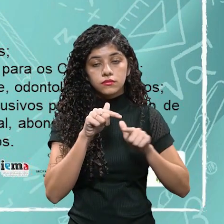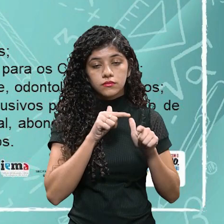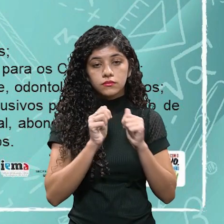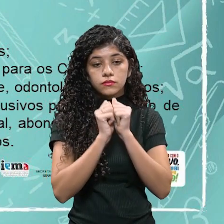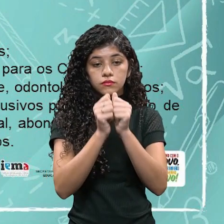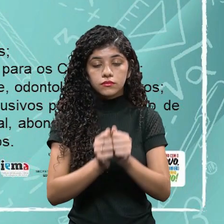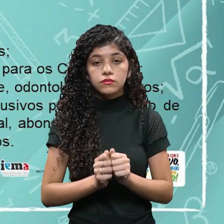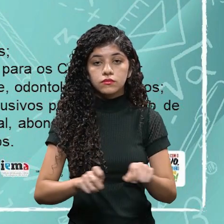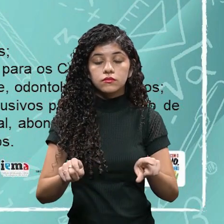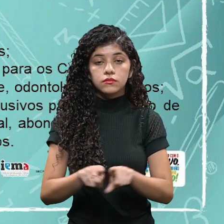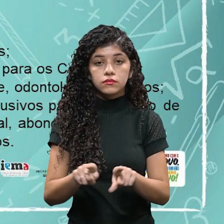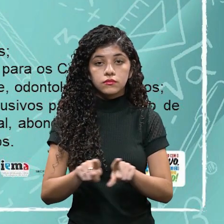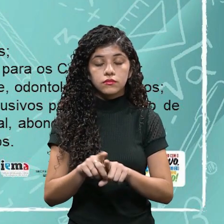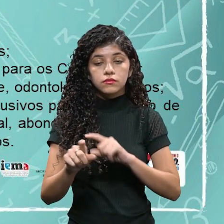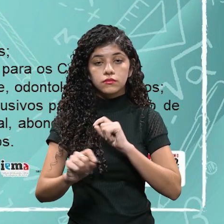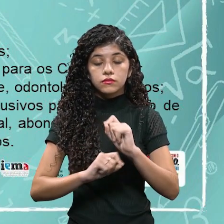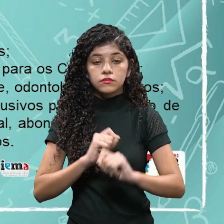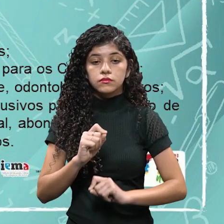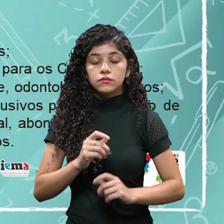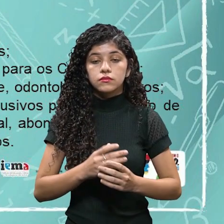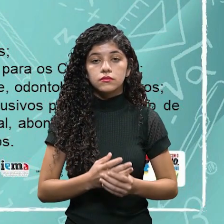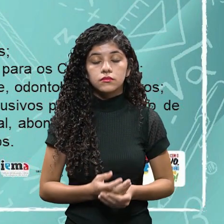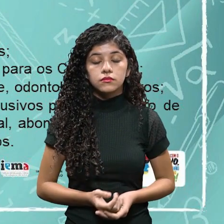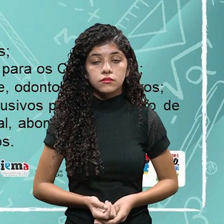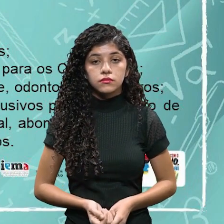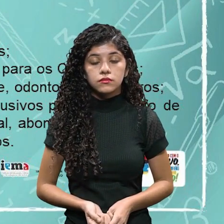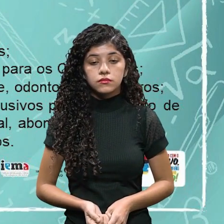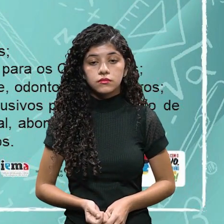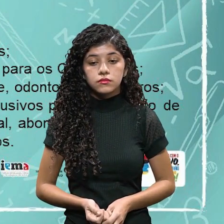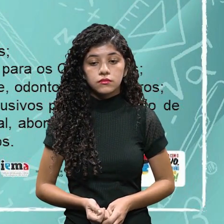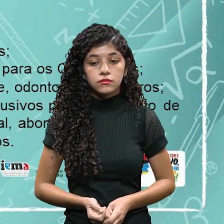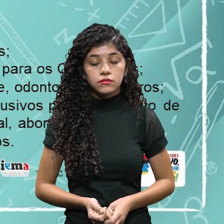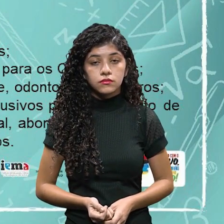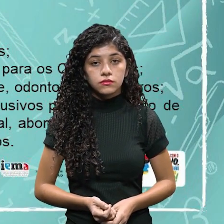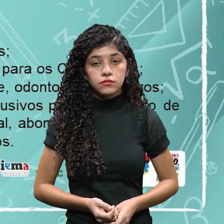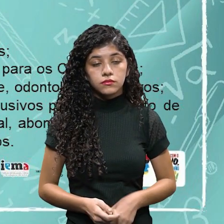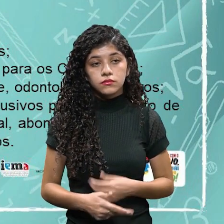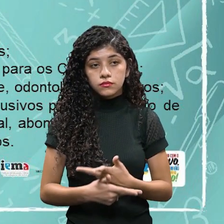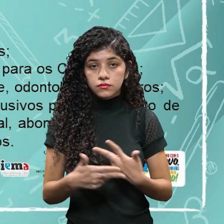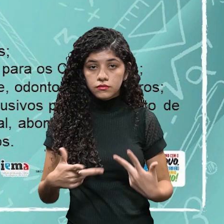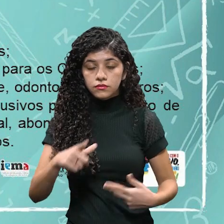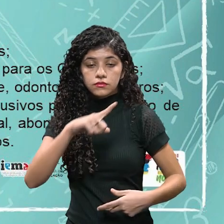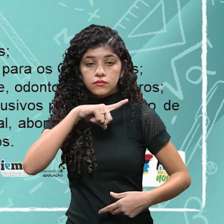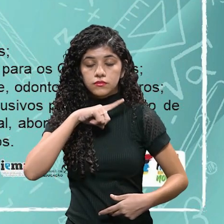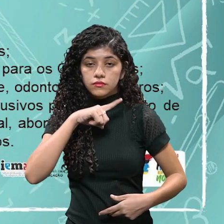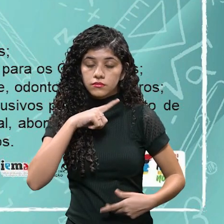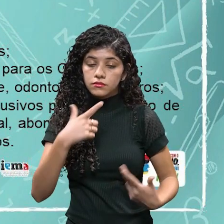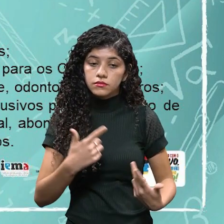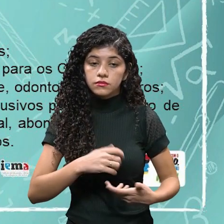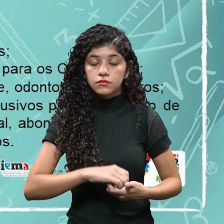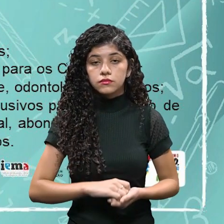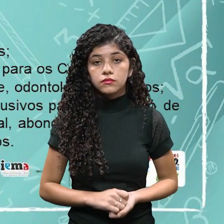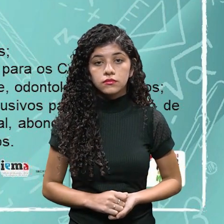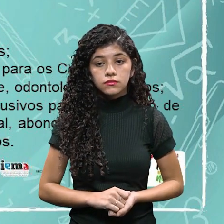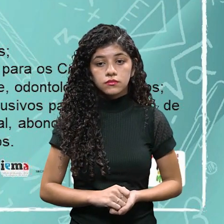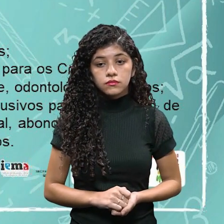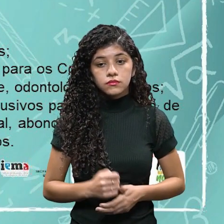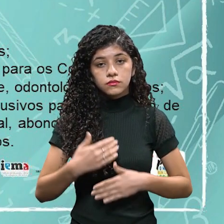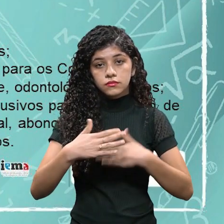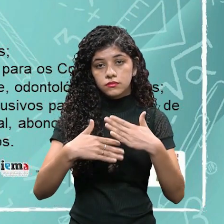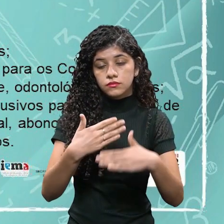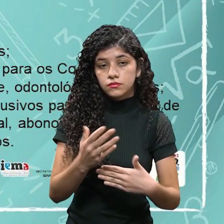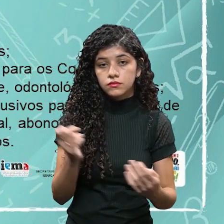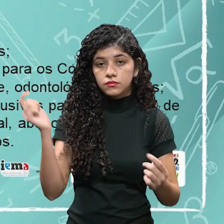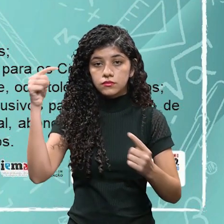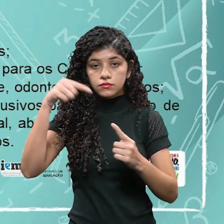entre estes e aquelas e pelas cooperativas entre si quando associadas, para a consecução dos